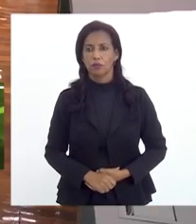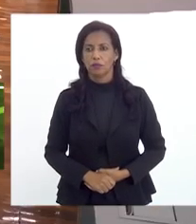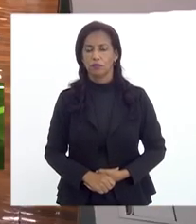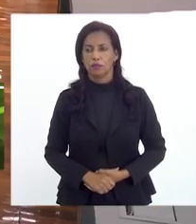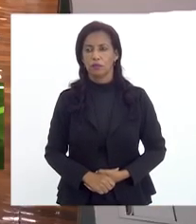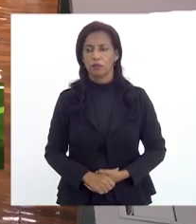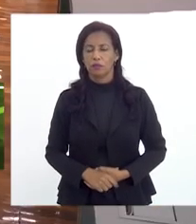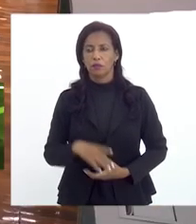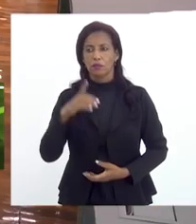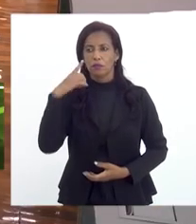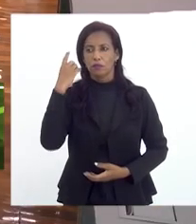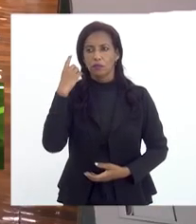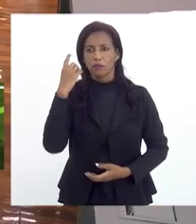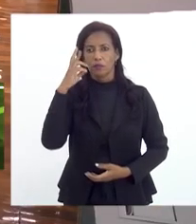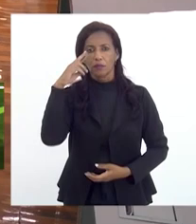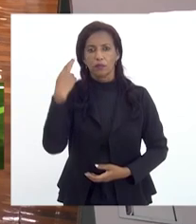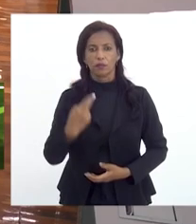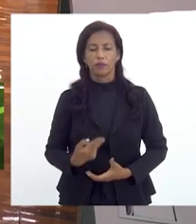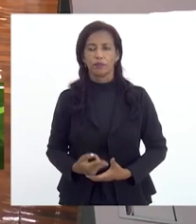Deputada Renata Por favor